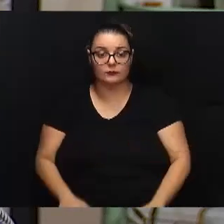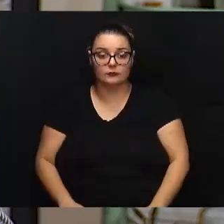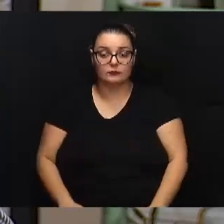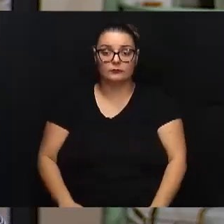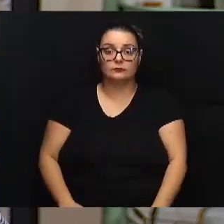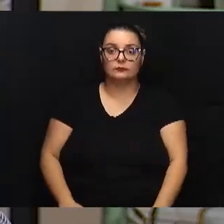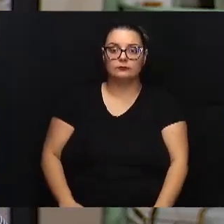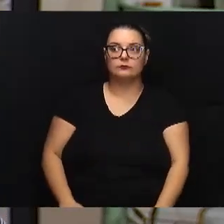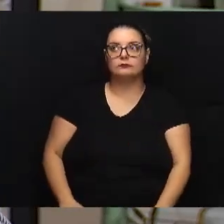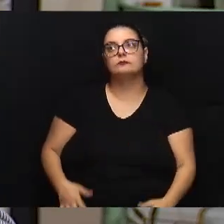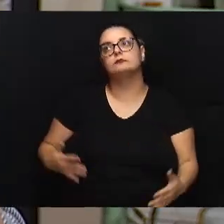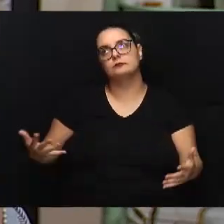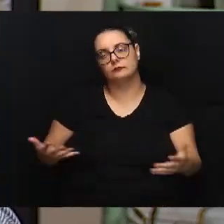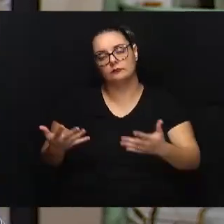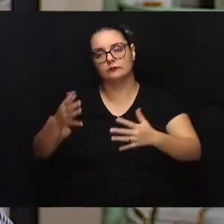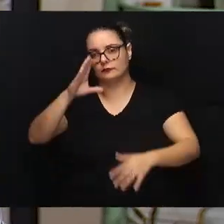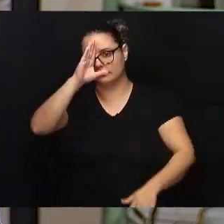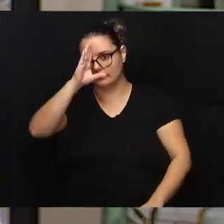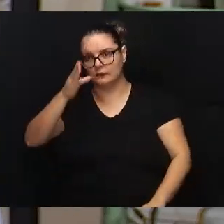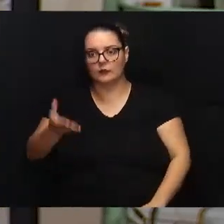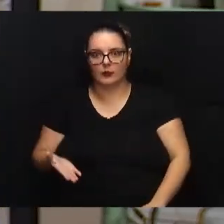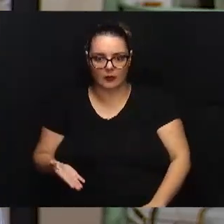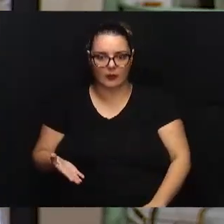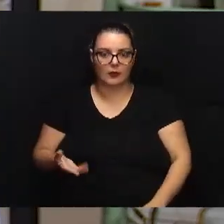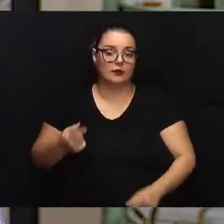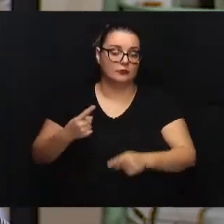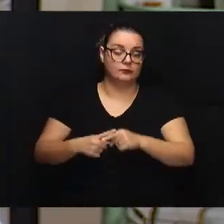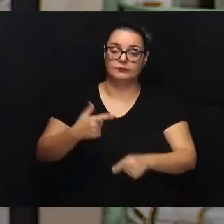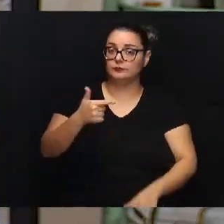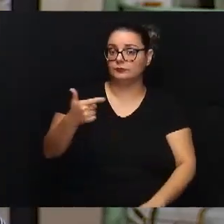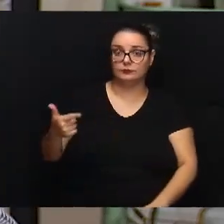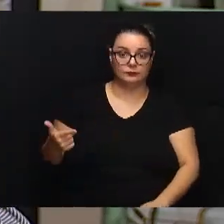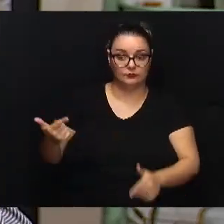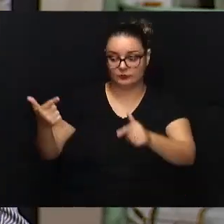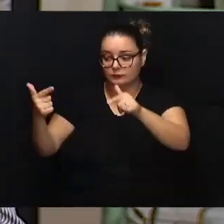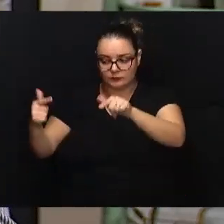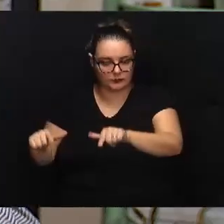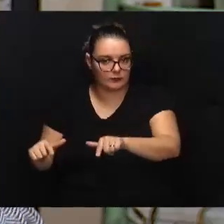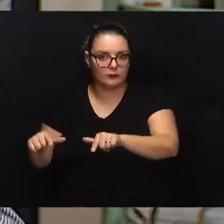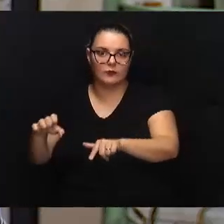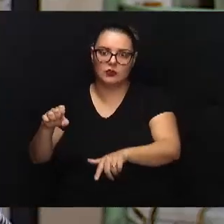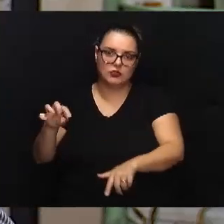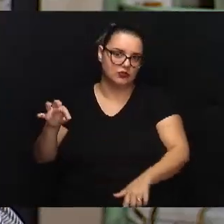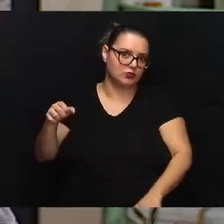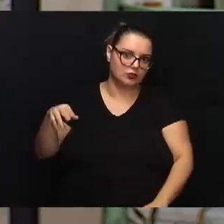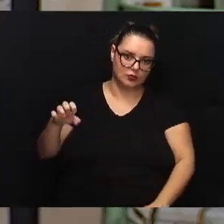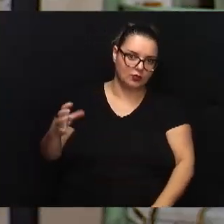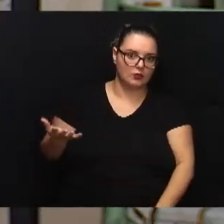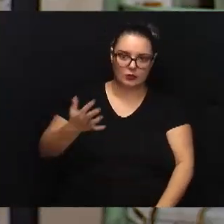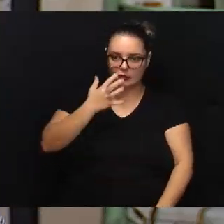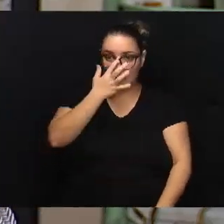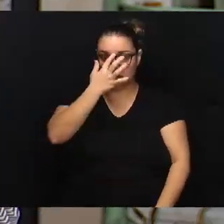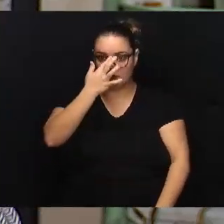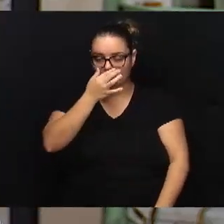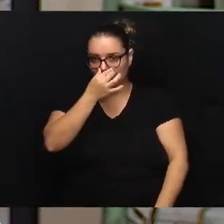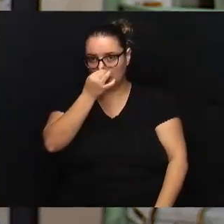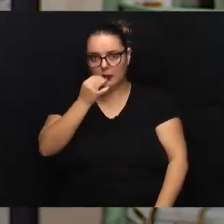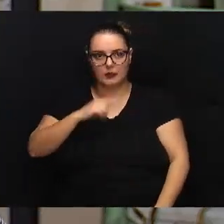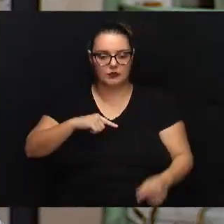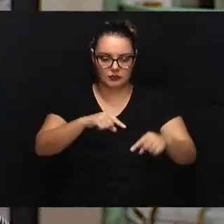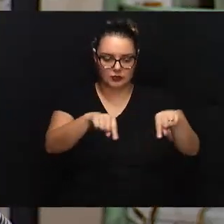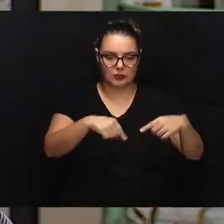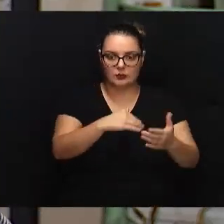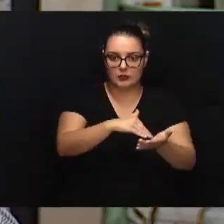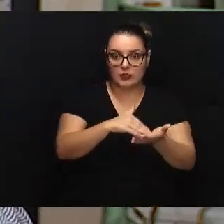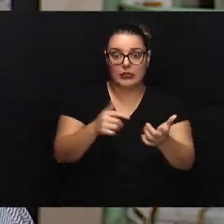motivado principalmente porque eu já não tinha mais espaço para o estoque. Eu tinha um cômodo, um escritório, e ele era bem